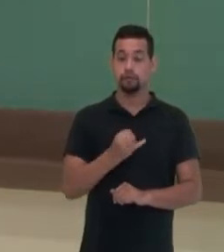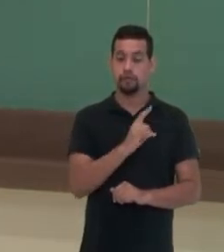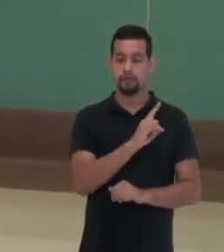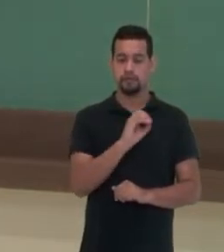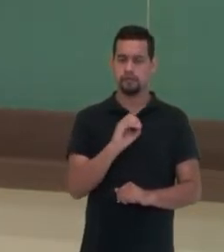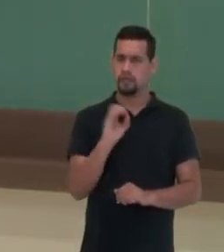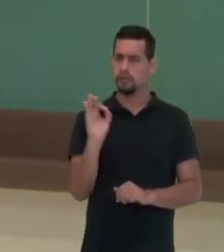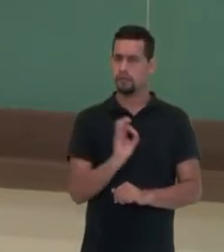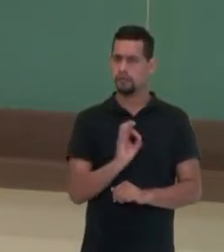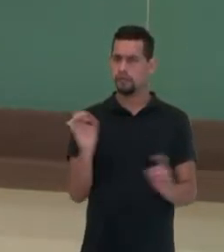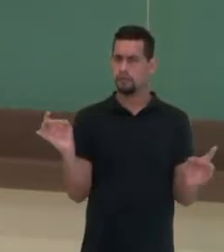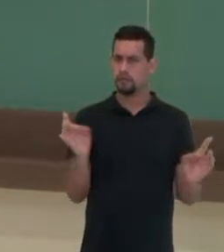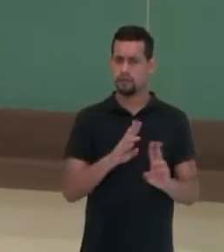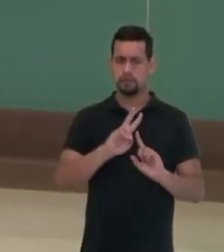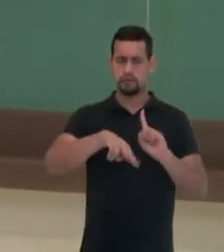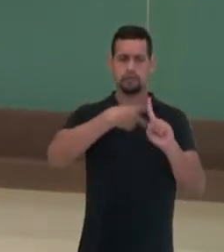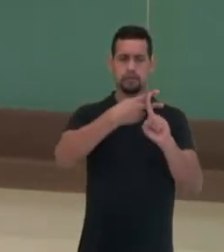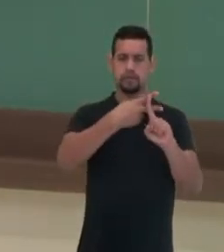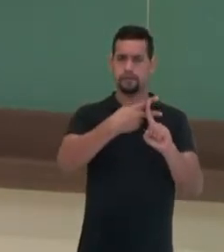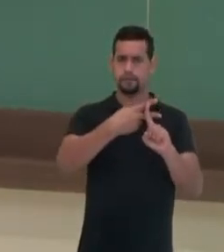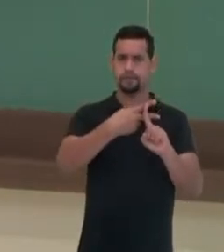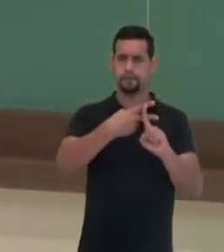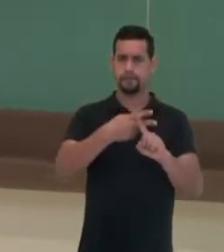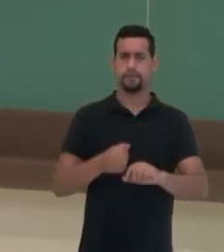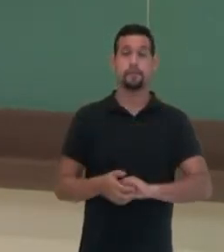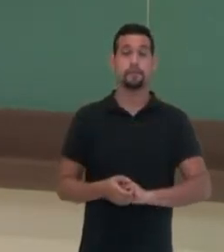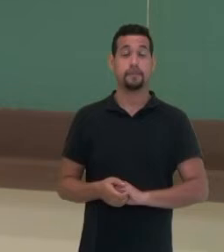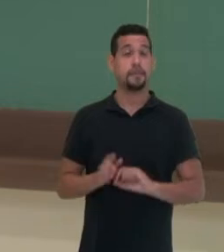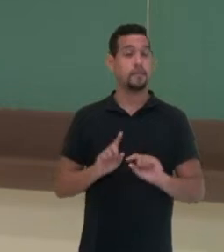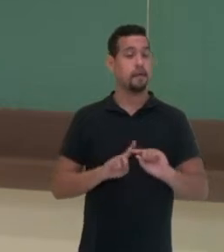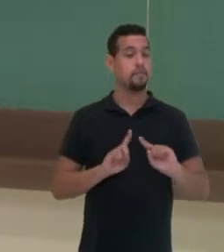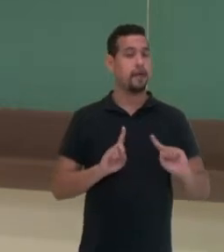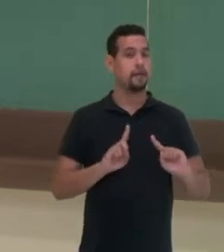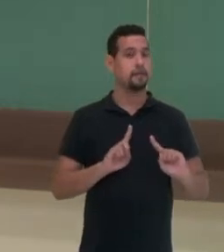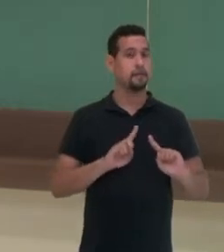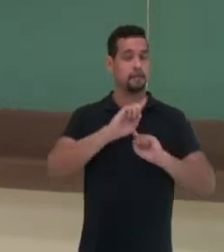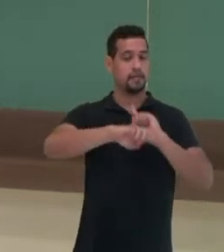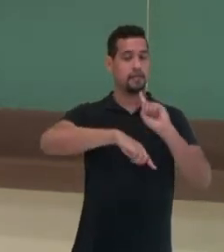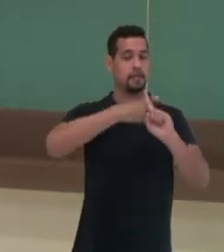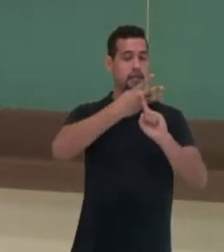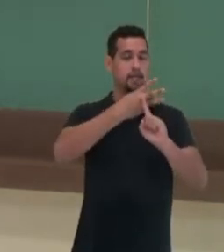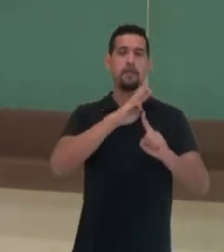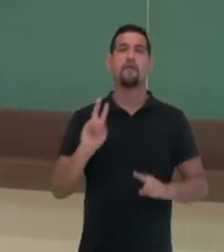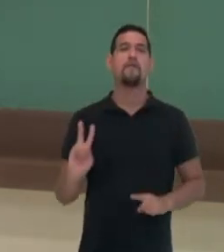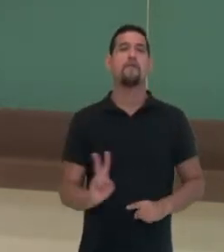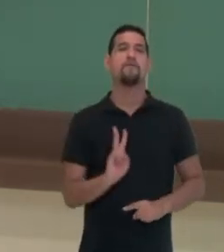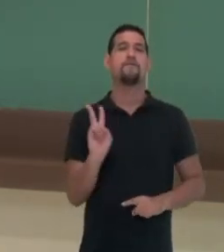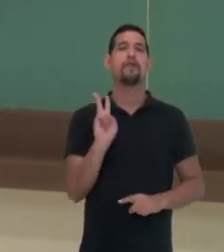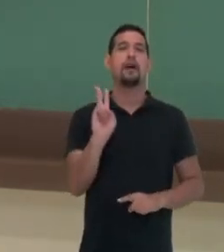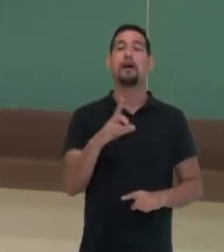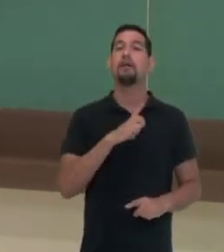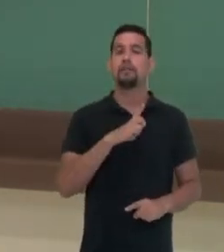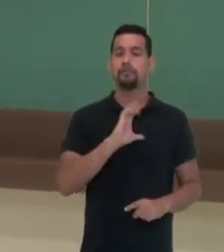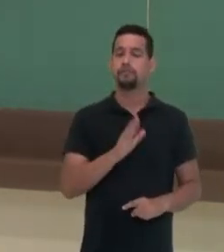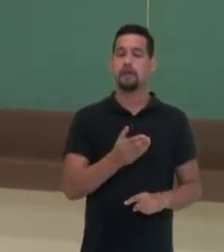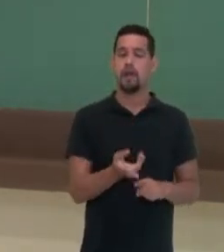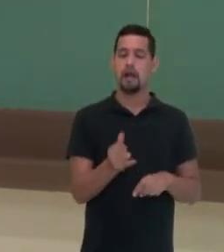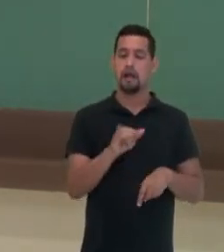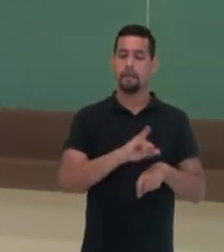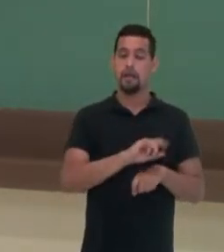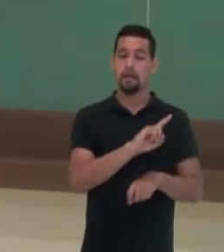100%, pronto, dobrou. Mas para triplicar o valor do capital, então eu tenho o